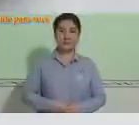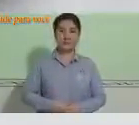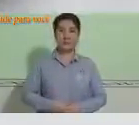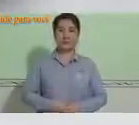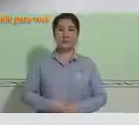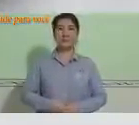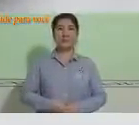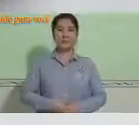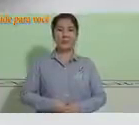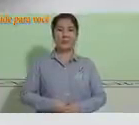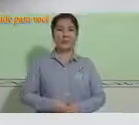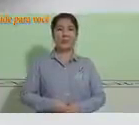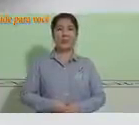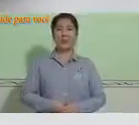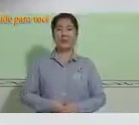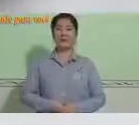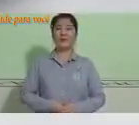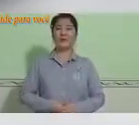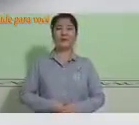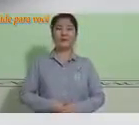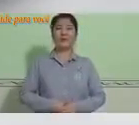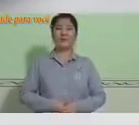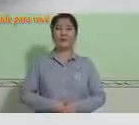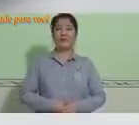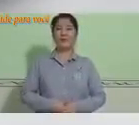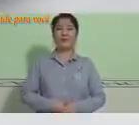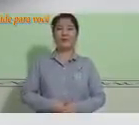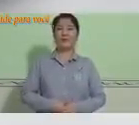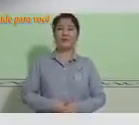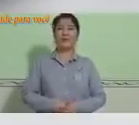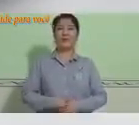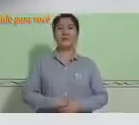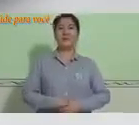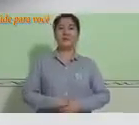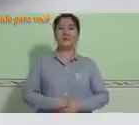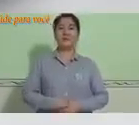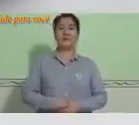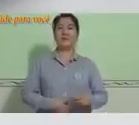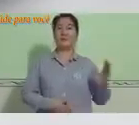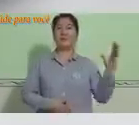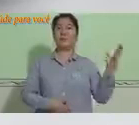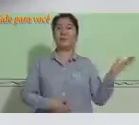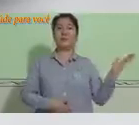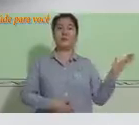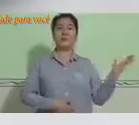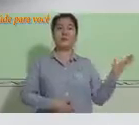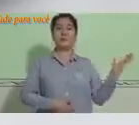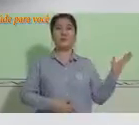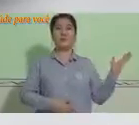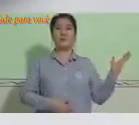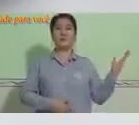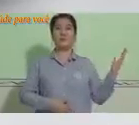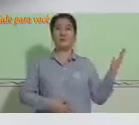Assim, se a mãe pretende dar o seu leite com a mamadeira uma ou duas vezes por semana, basta usar uma bombinha